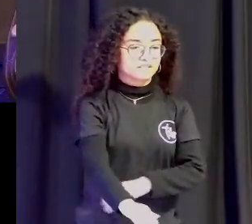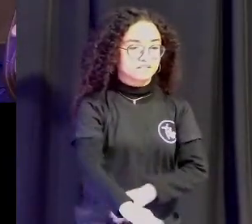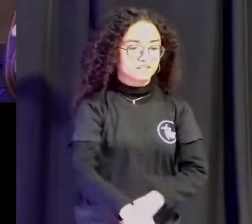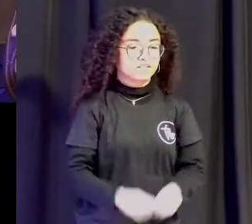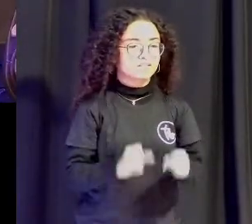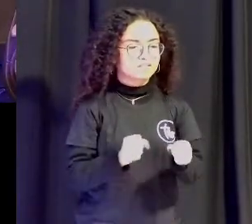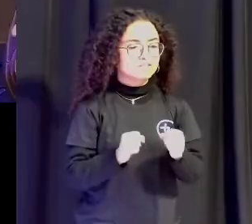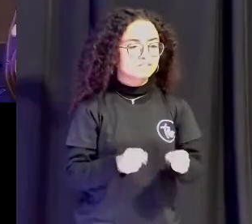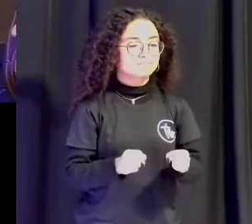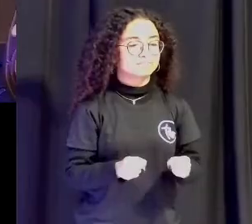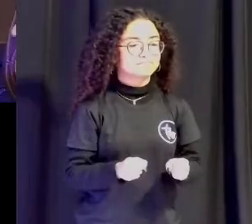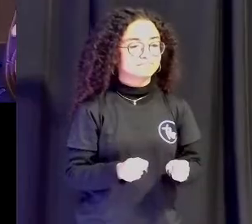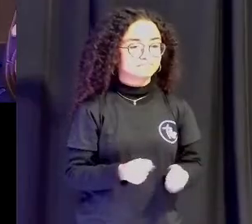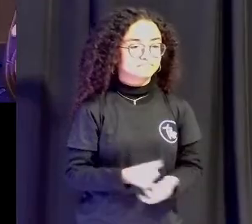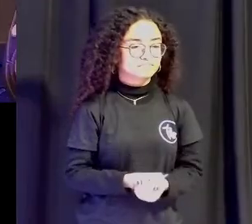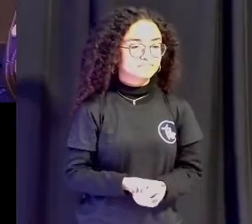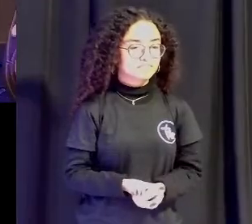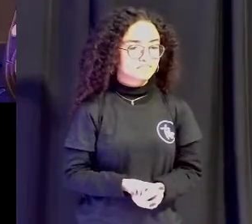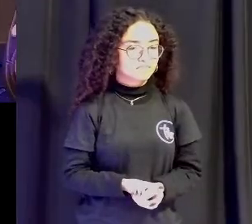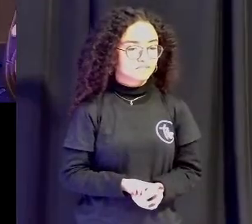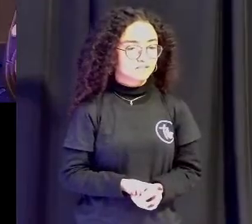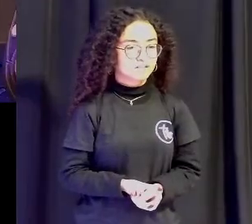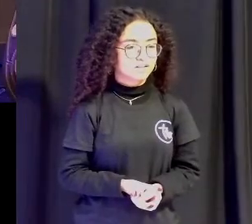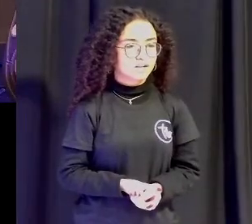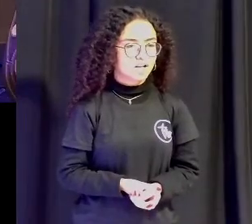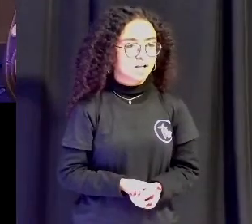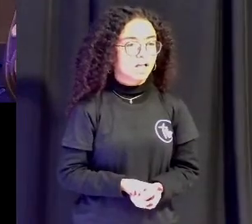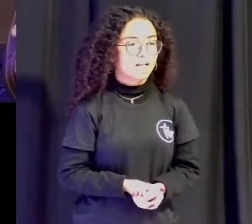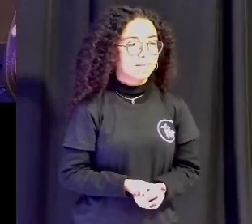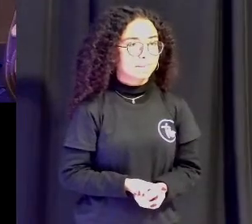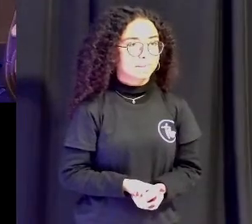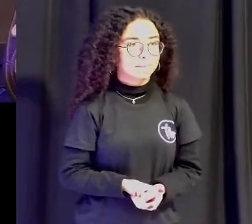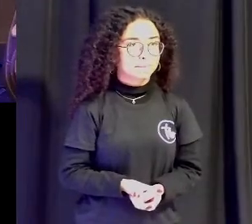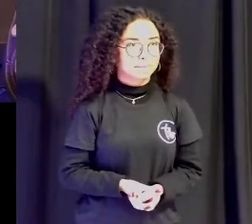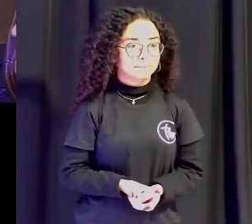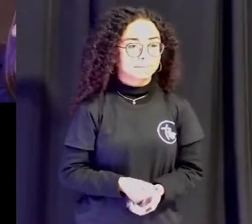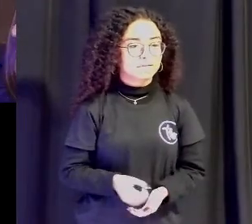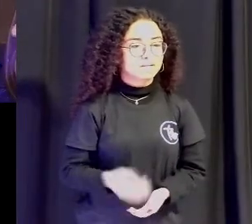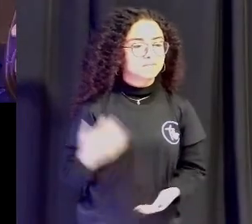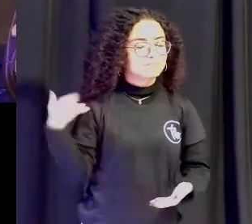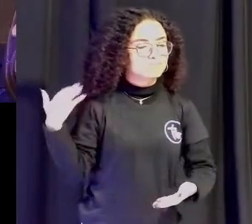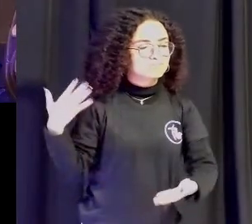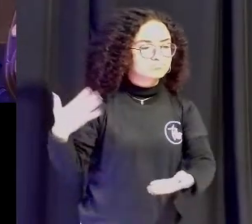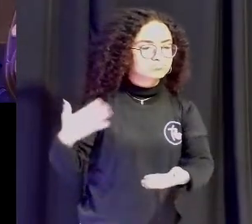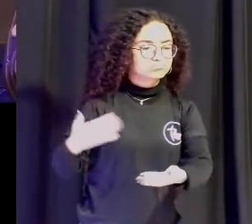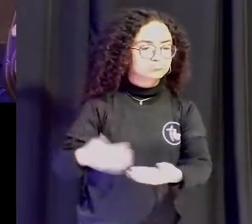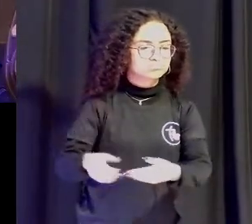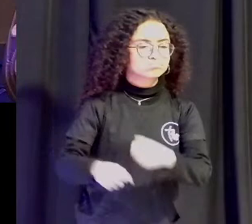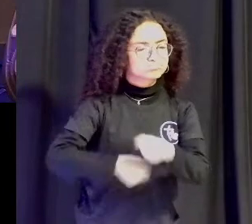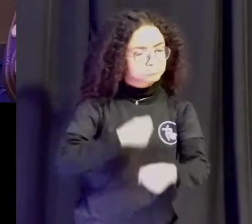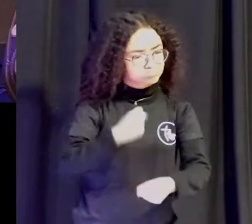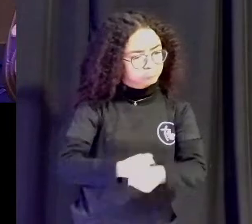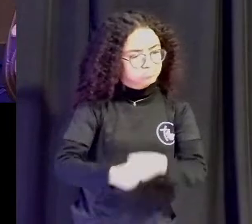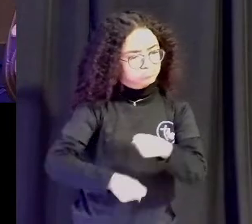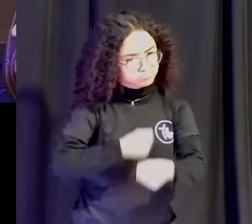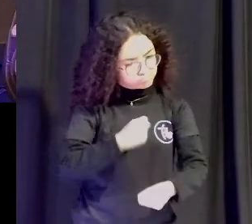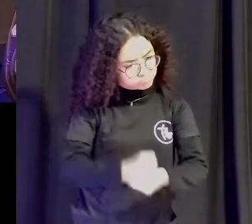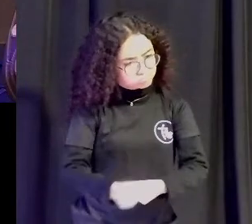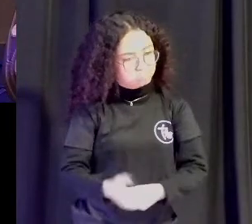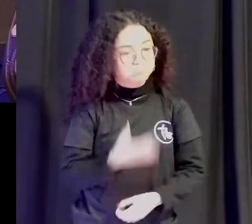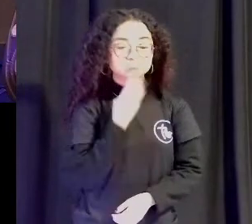poderia ser uma das muitas naqueles anos todos pedindo esmola.